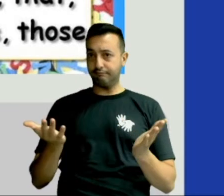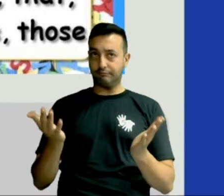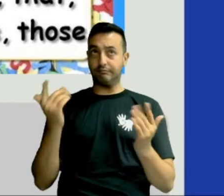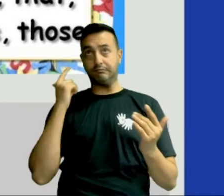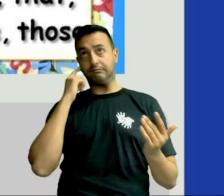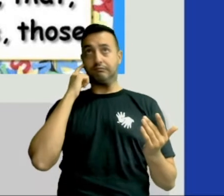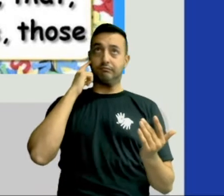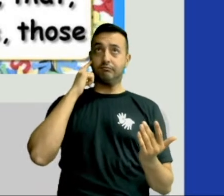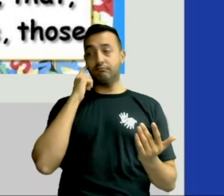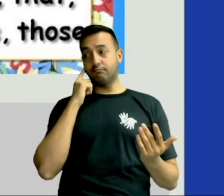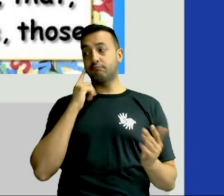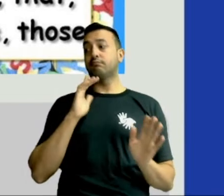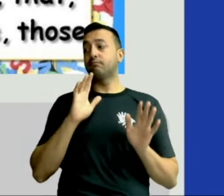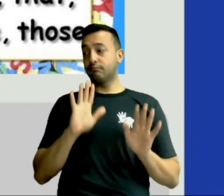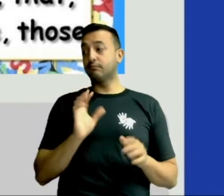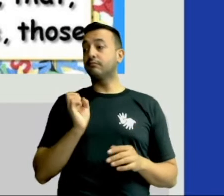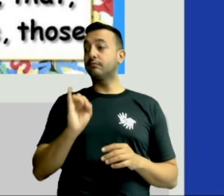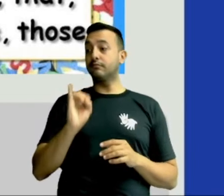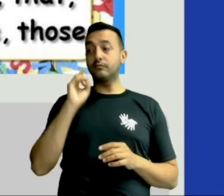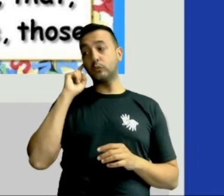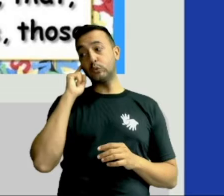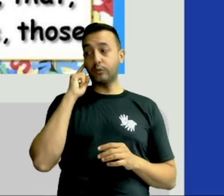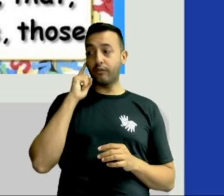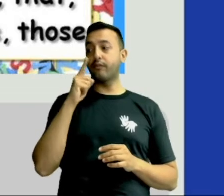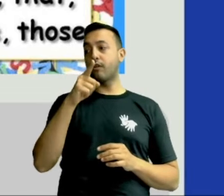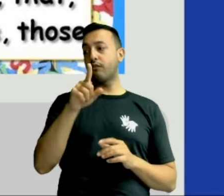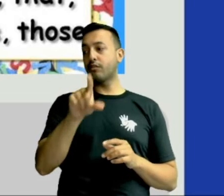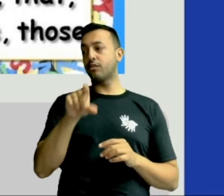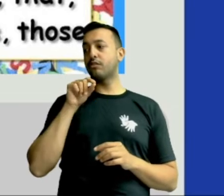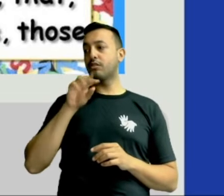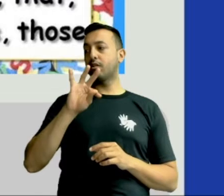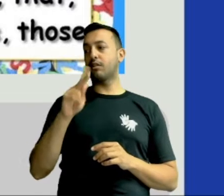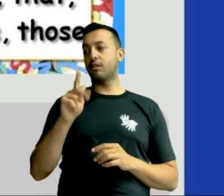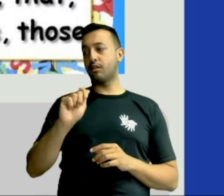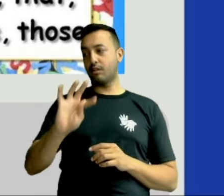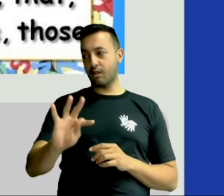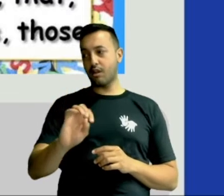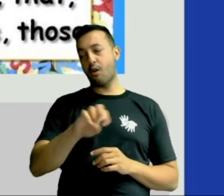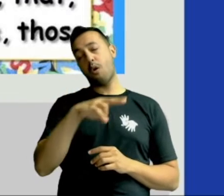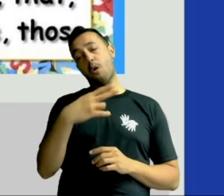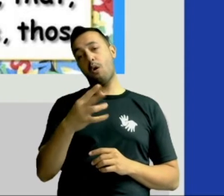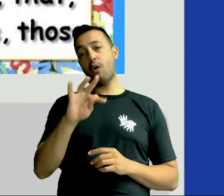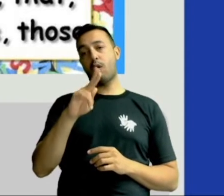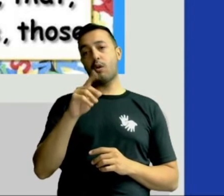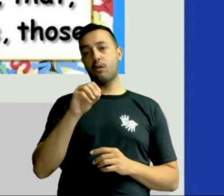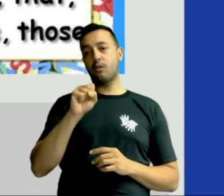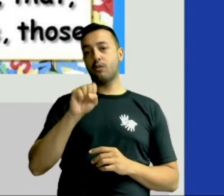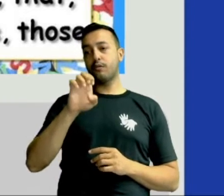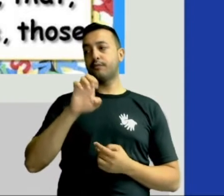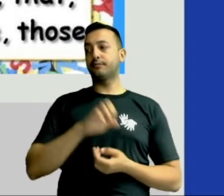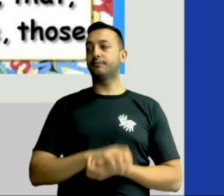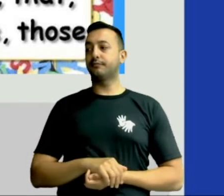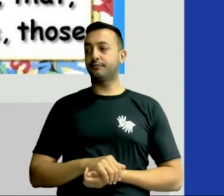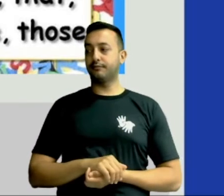cenário de incerteza por isso se está na dúvida opte por Sedex ou 12